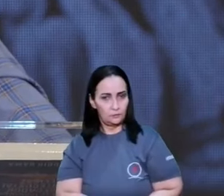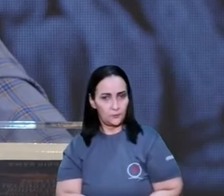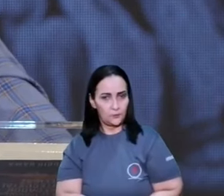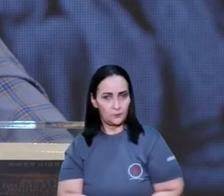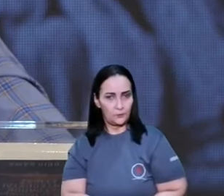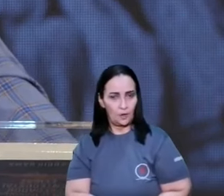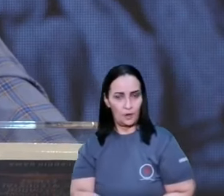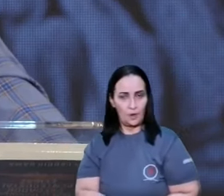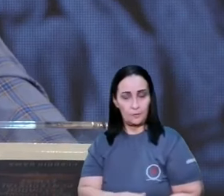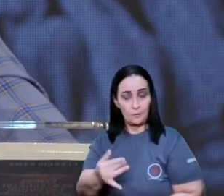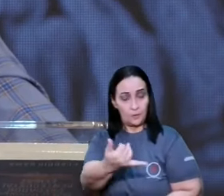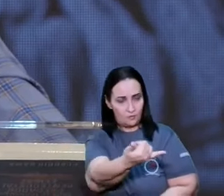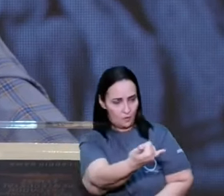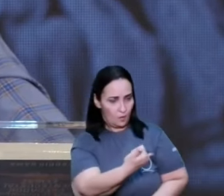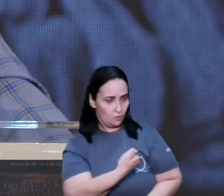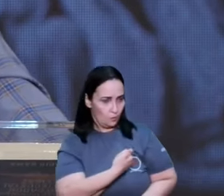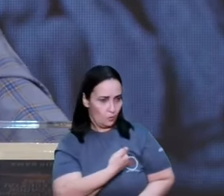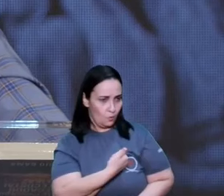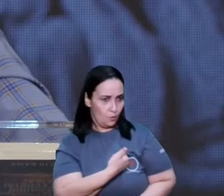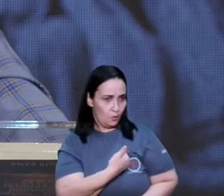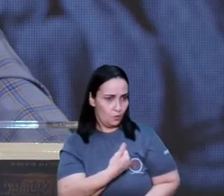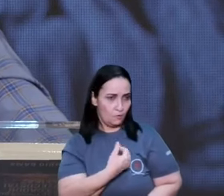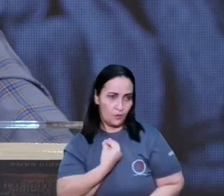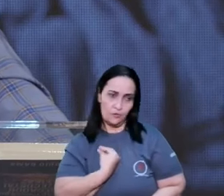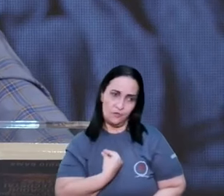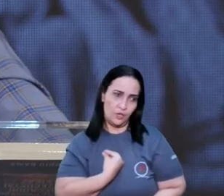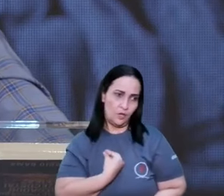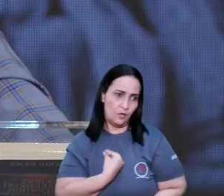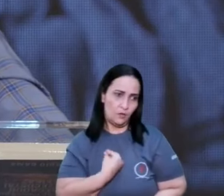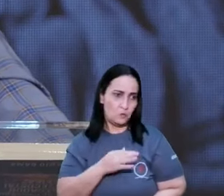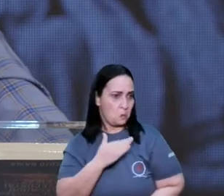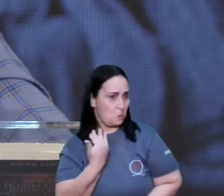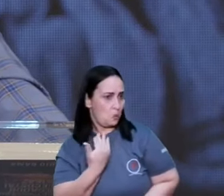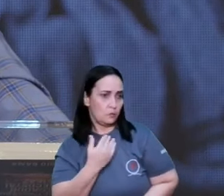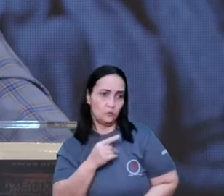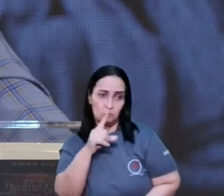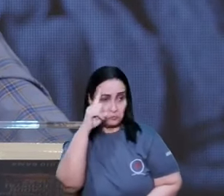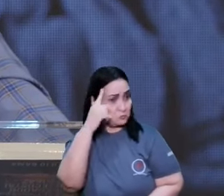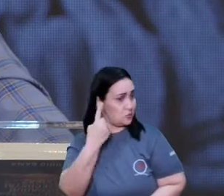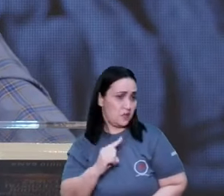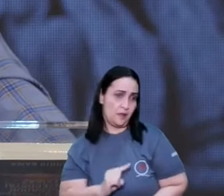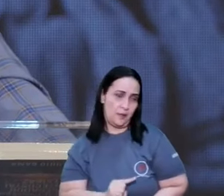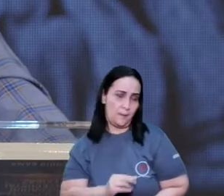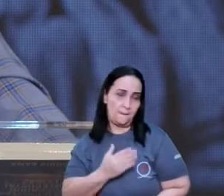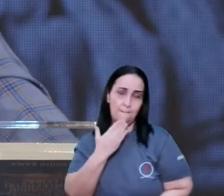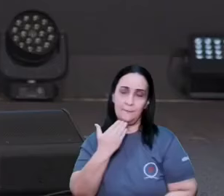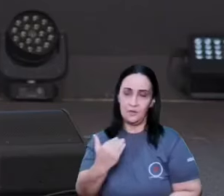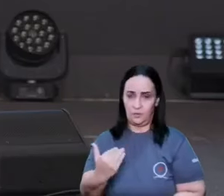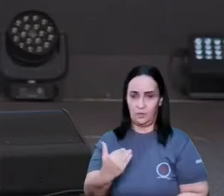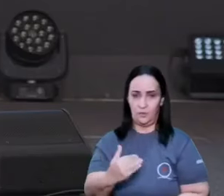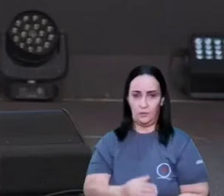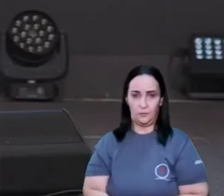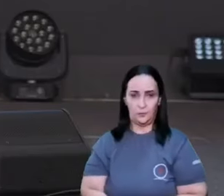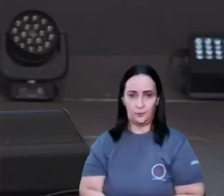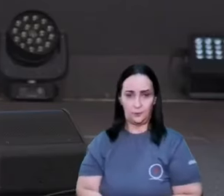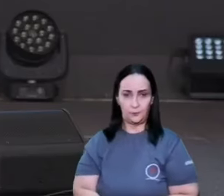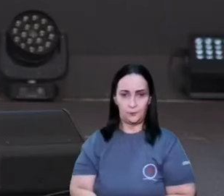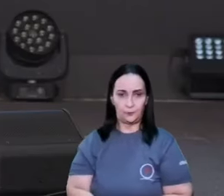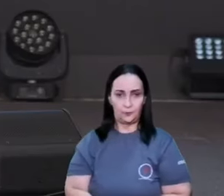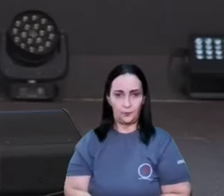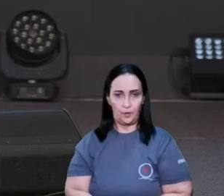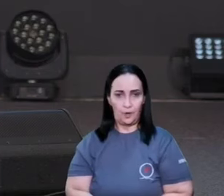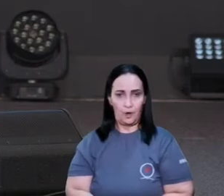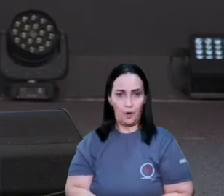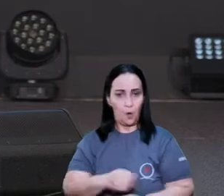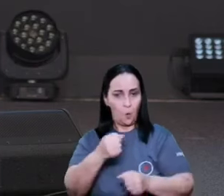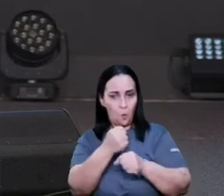se eu vou sair de lá Vivo ou não mas eu quero lhe fazer um pedido diga o senhor constrói uma igreja